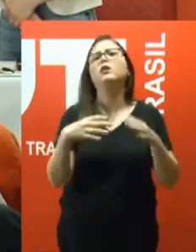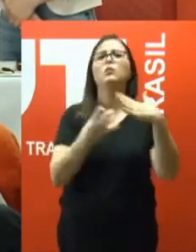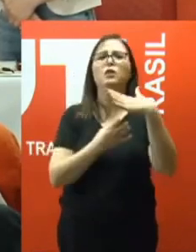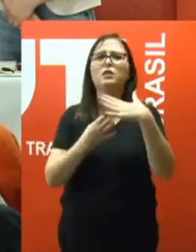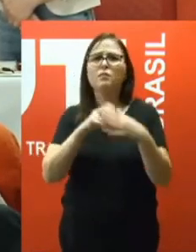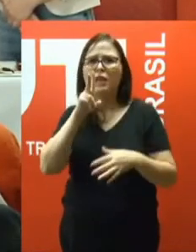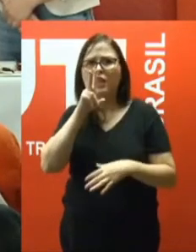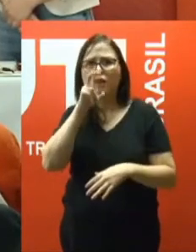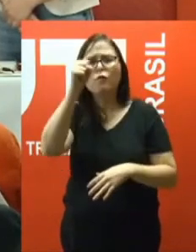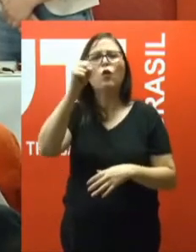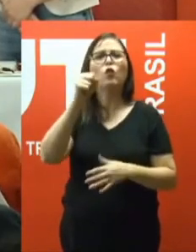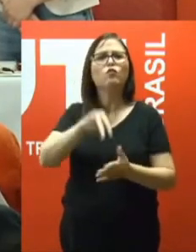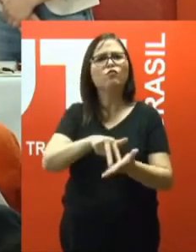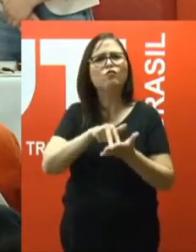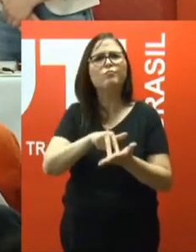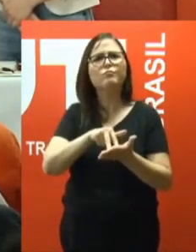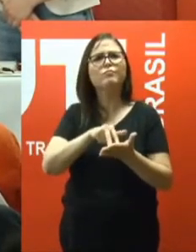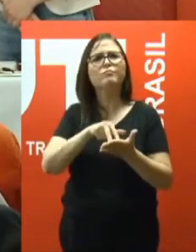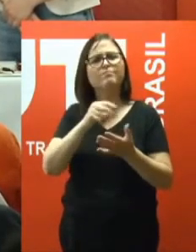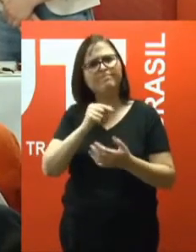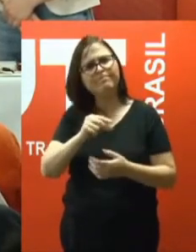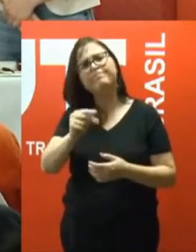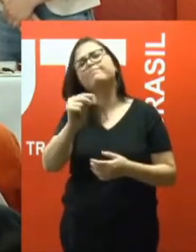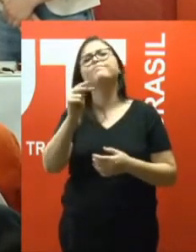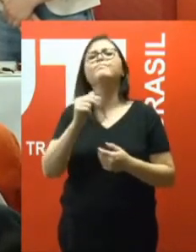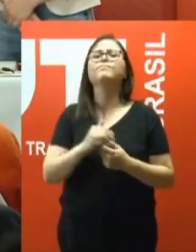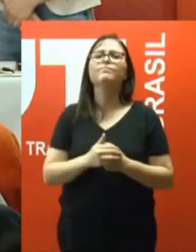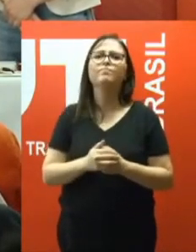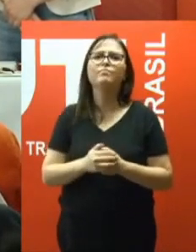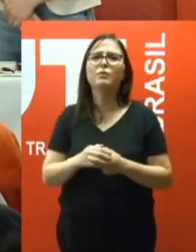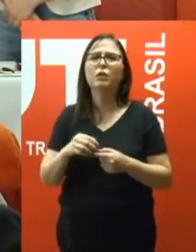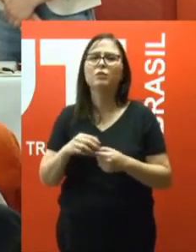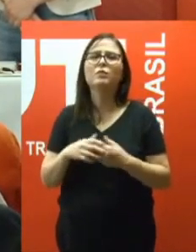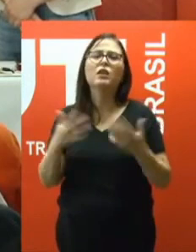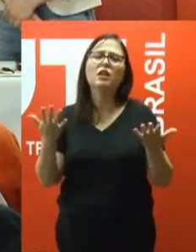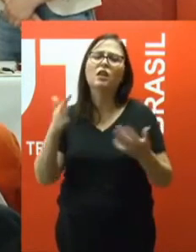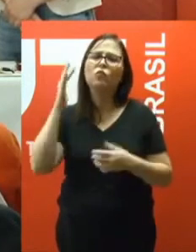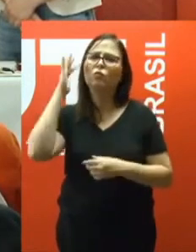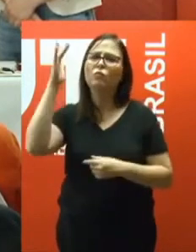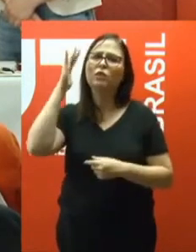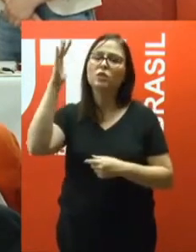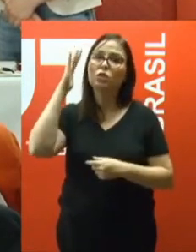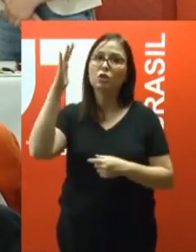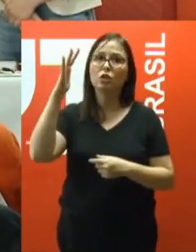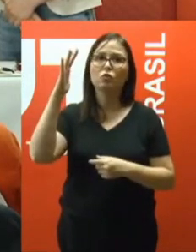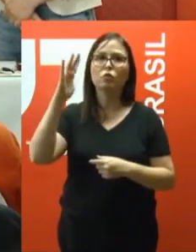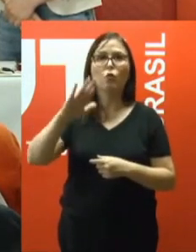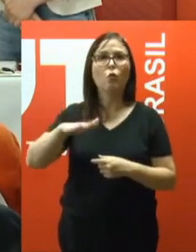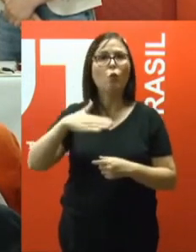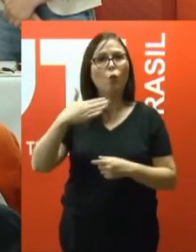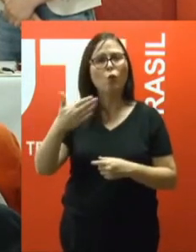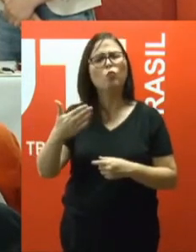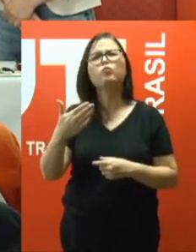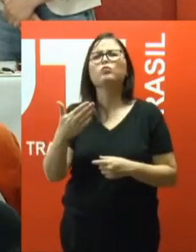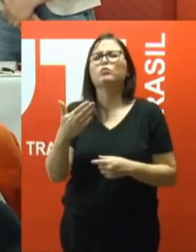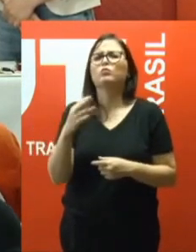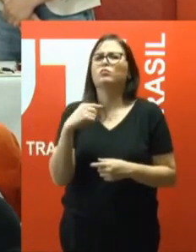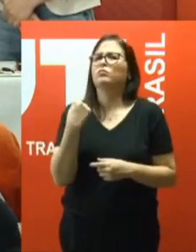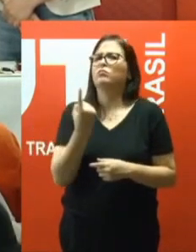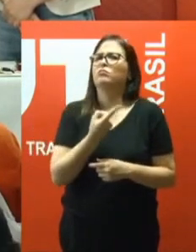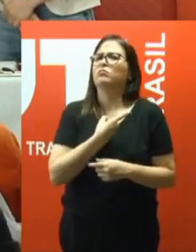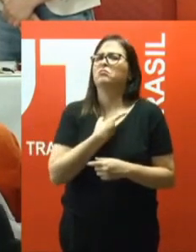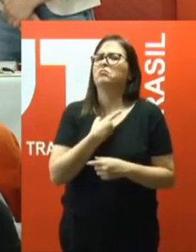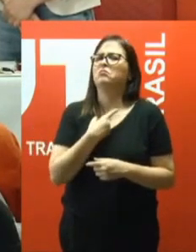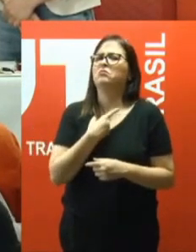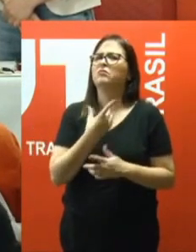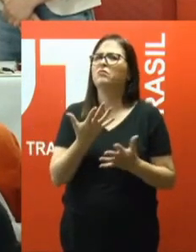sabe? Eu fico pensando, sabe, quando é que a gente vai ter um Estado com a capacidade